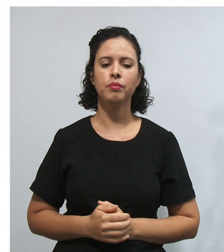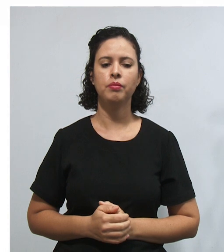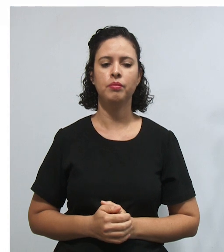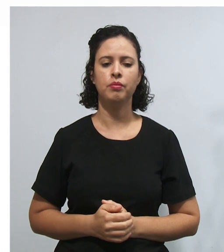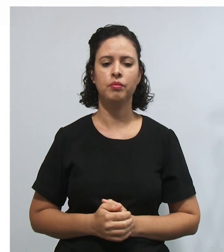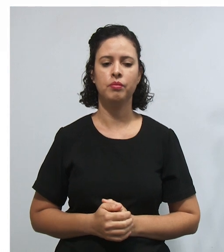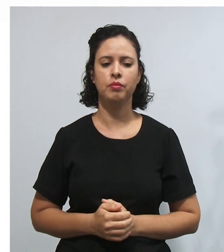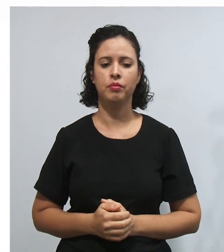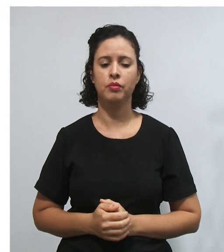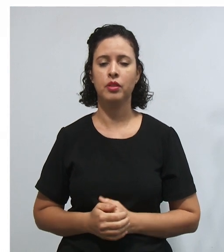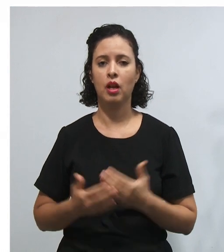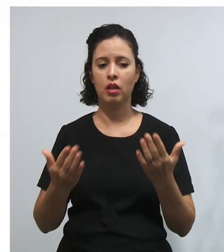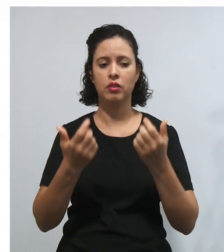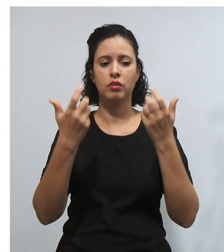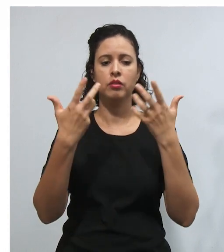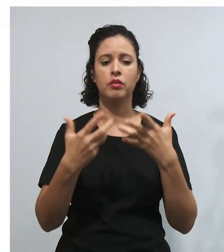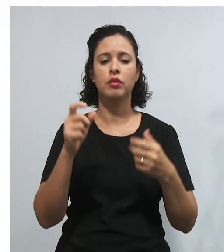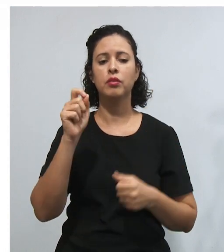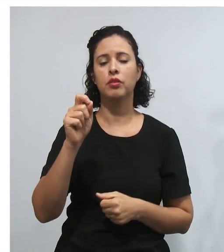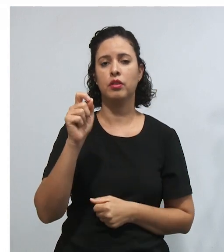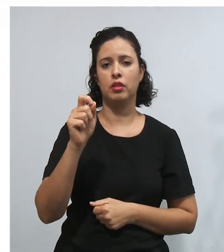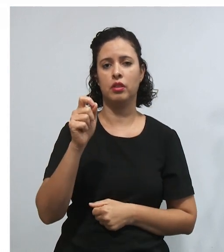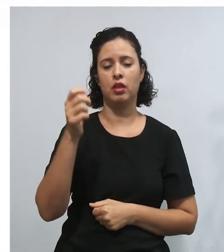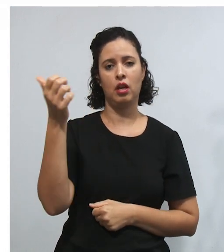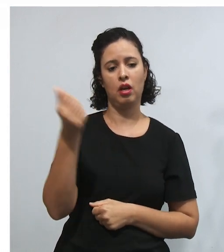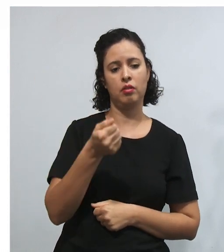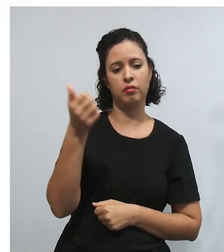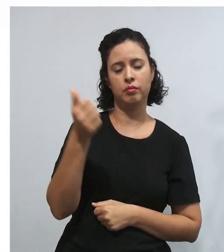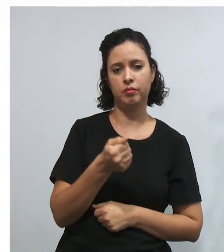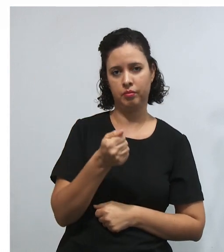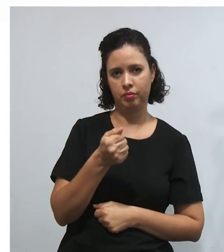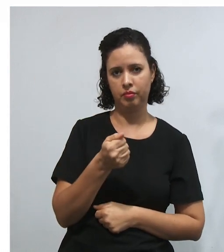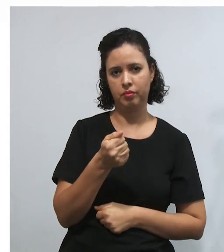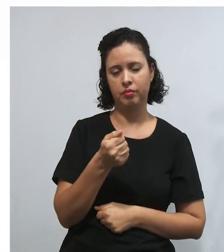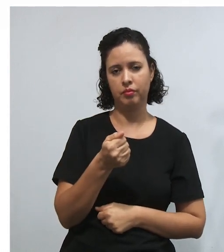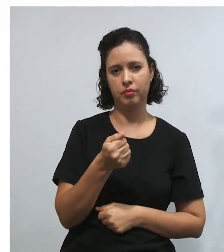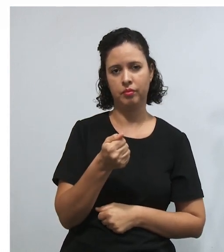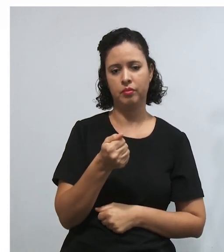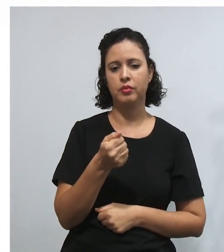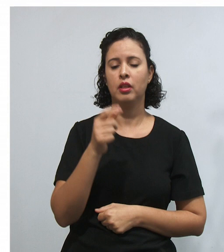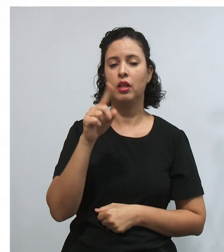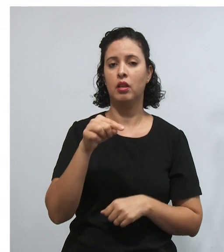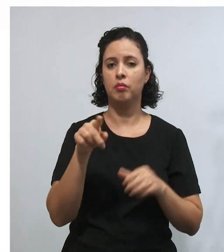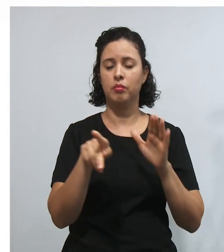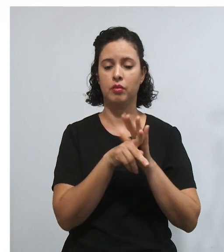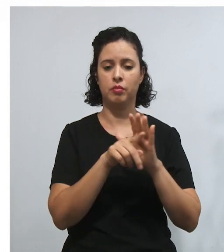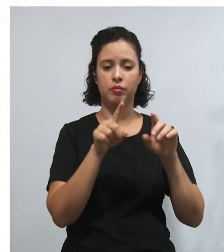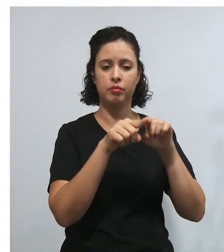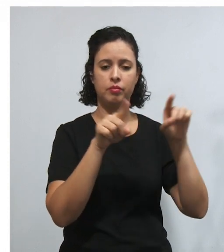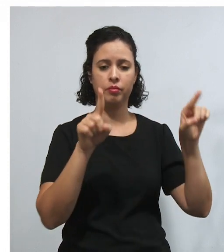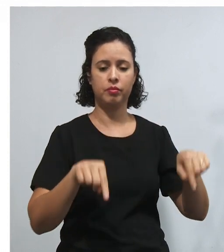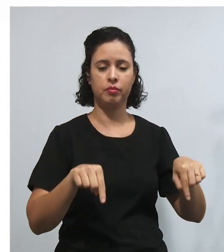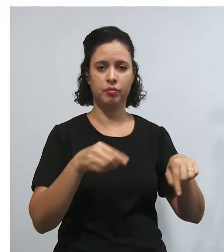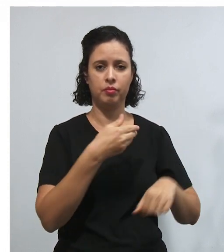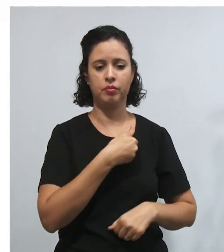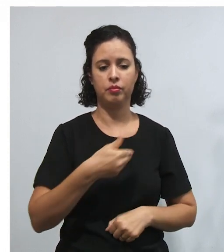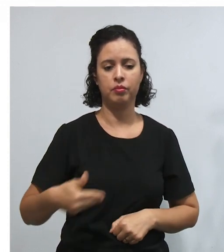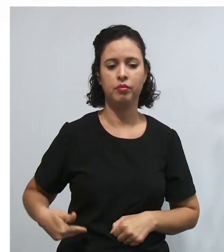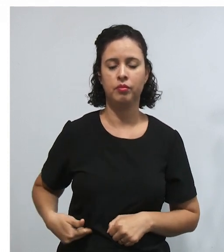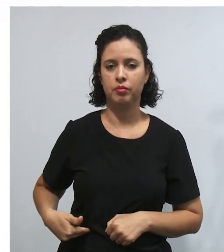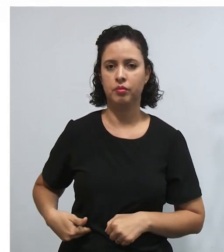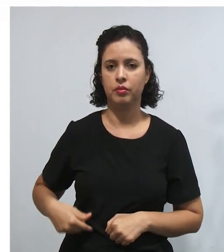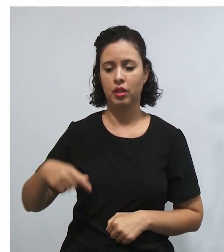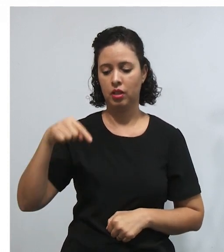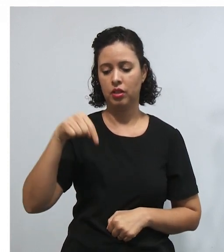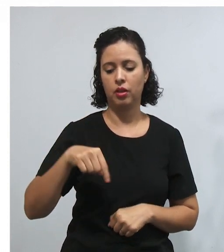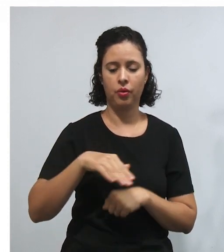aqui a gente vai falar de regime previdenciário, ainda aqui, ó, dos servidores públicos, tá? Lembrando desse detalhe.